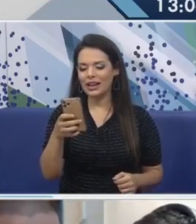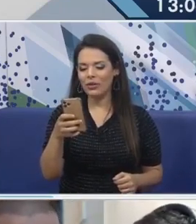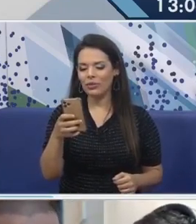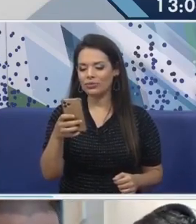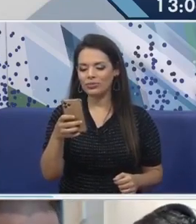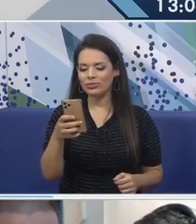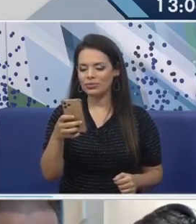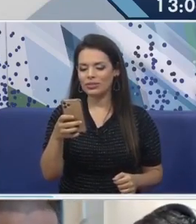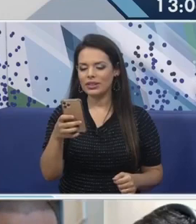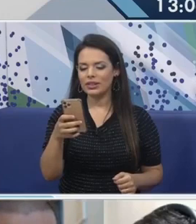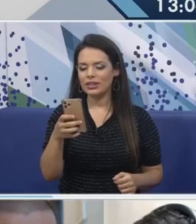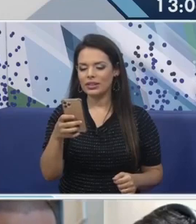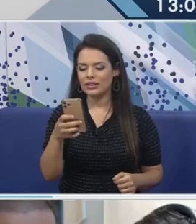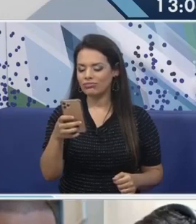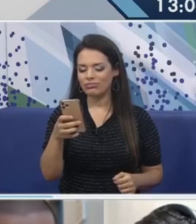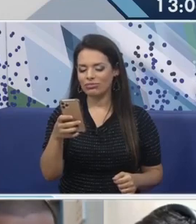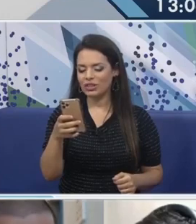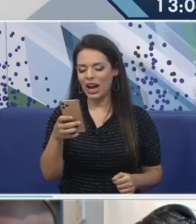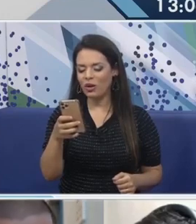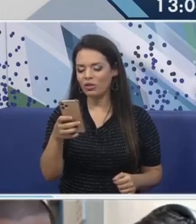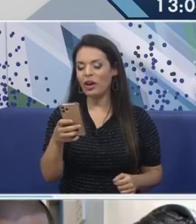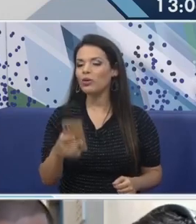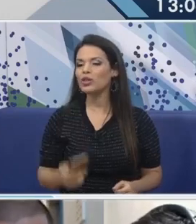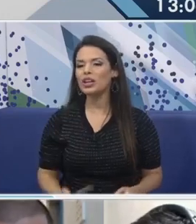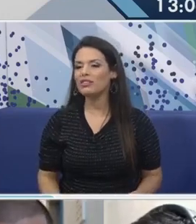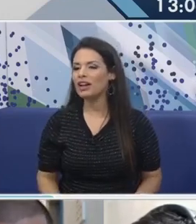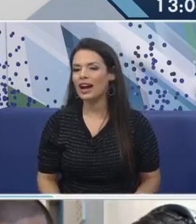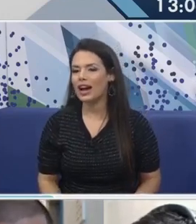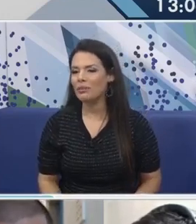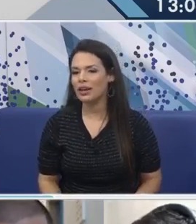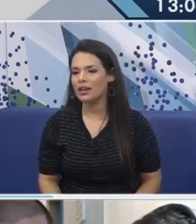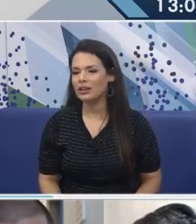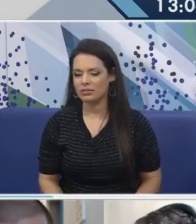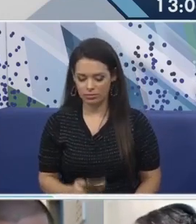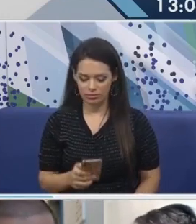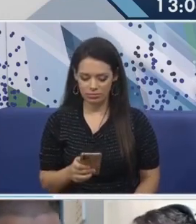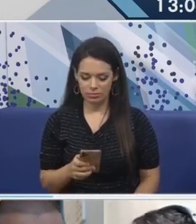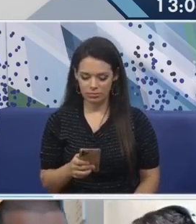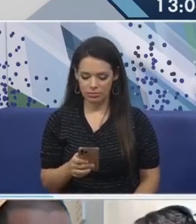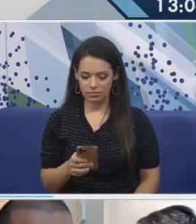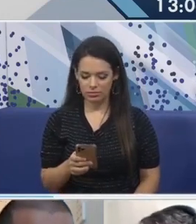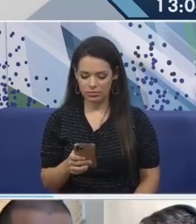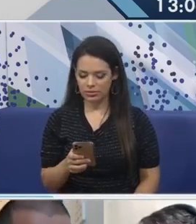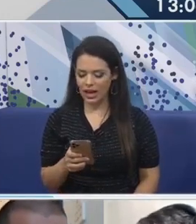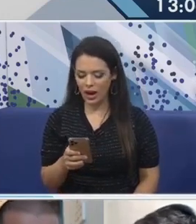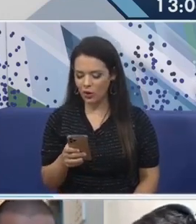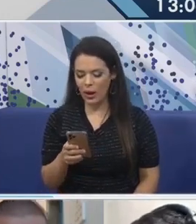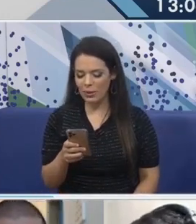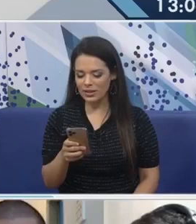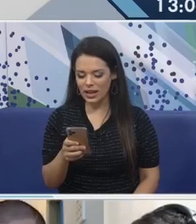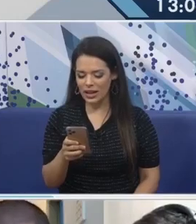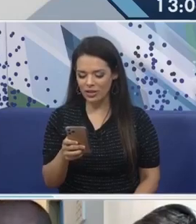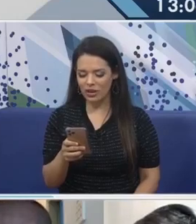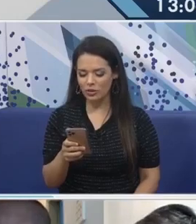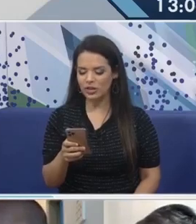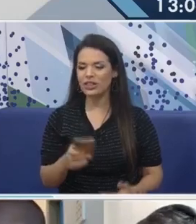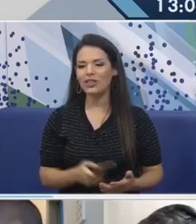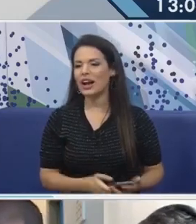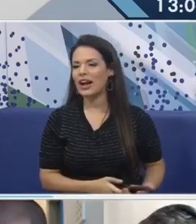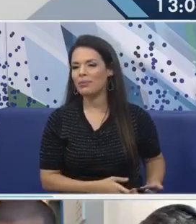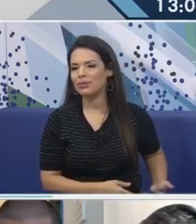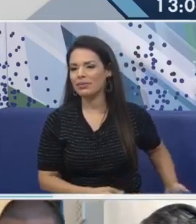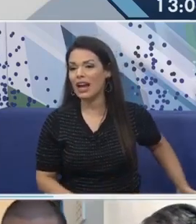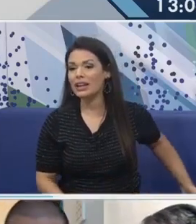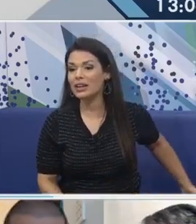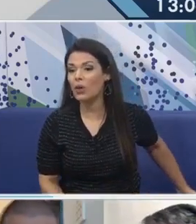Ih, não. 4,4 milhões. Não vai conseguir virar Gabi, ele. Ih, não é nem brasileira. Não é brasileira. Não vai conseguir